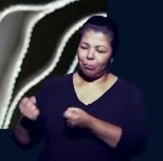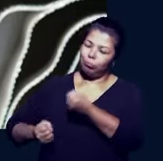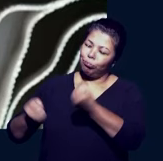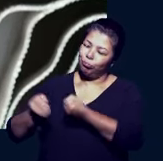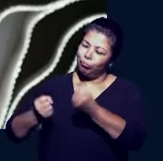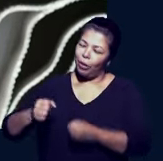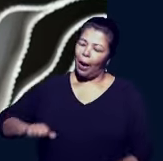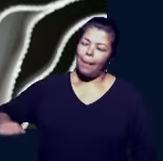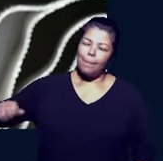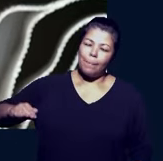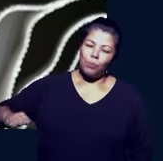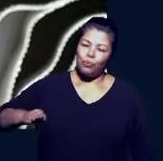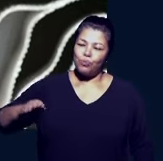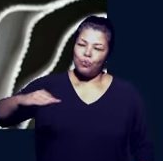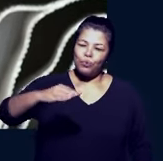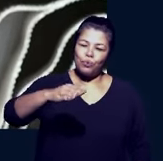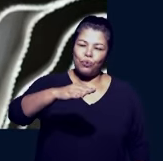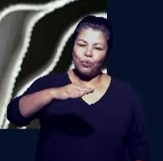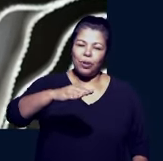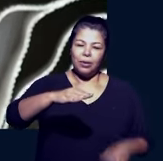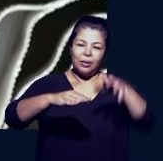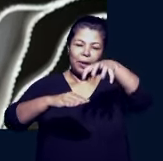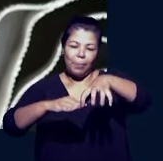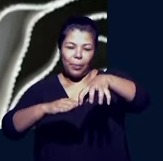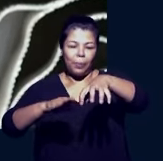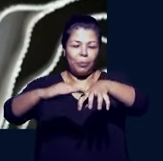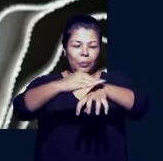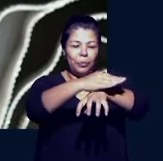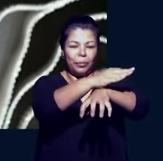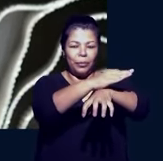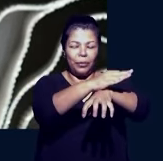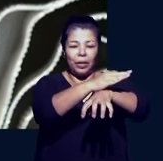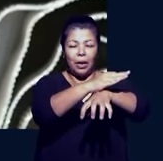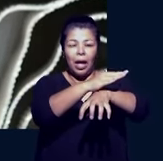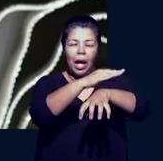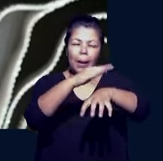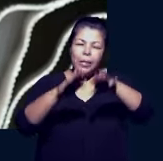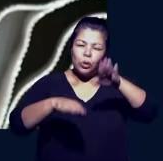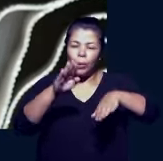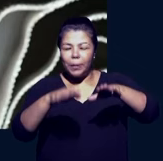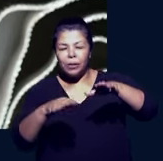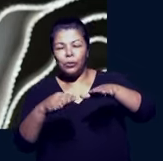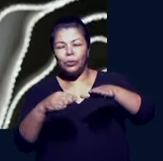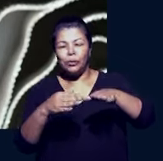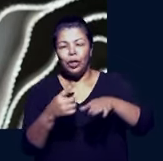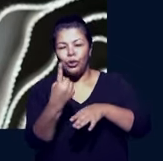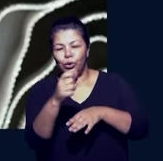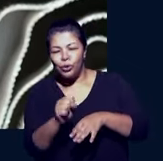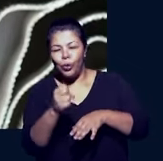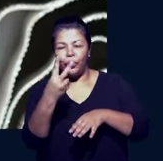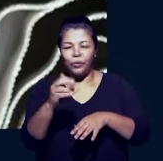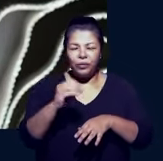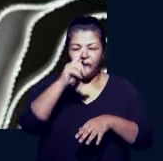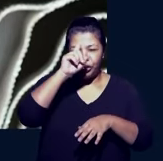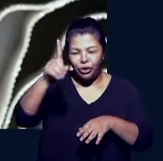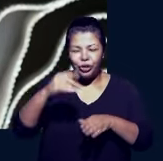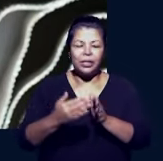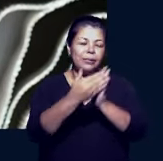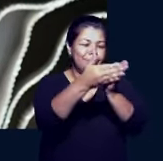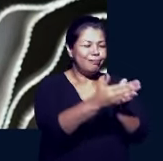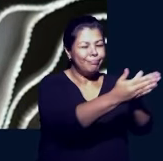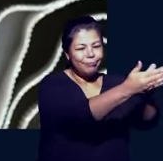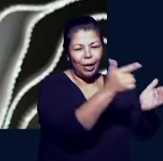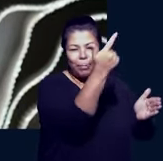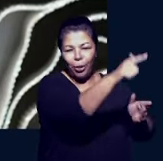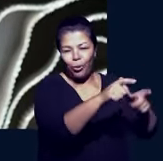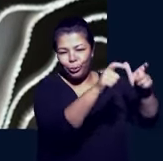transborda para uma barcaça da barcaça você navega 18 20 dias para chegar em Belém de Belém Você faz mais um transbordo de um parque de tancagem para outro Parque de